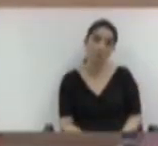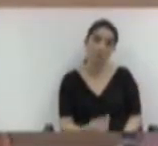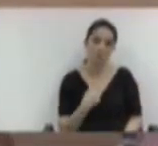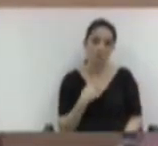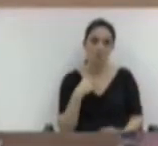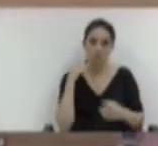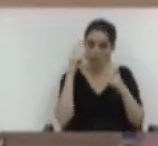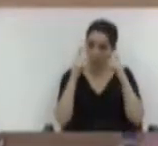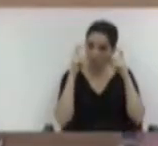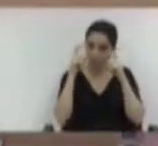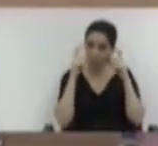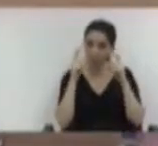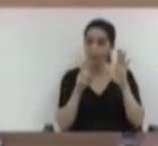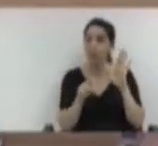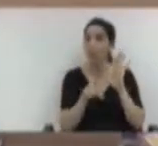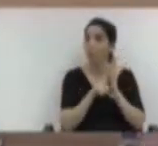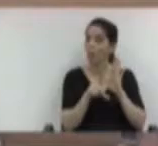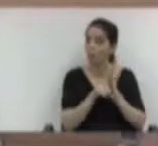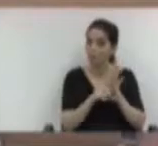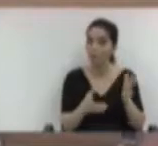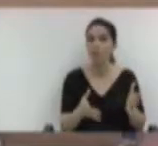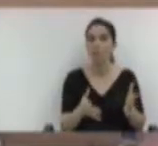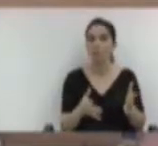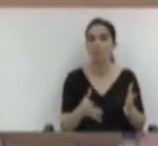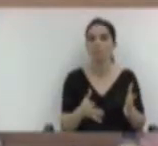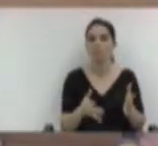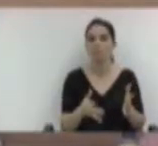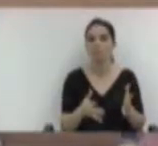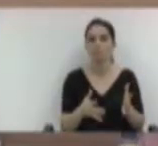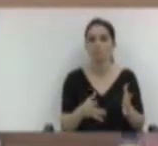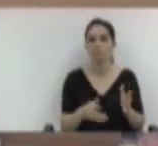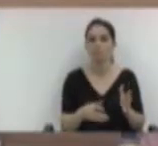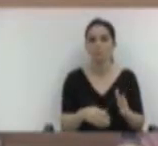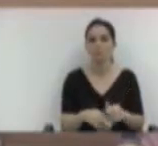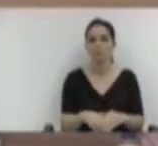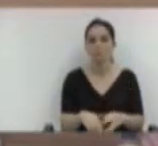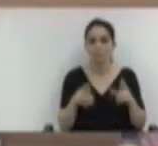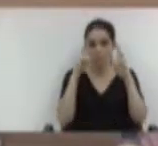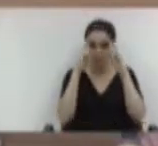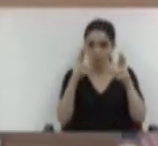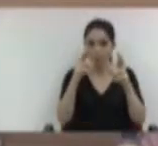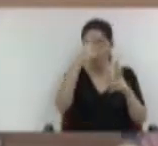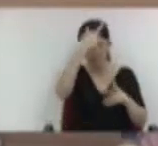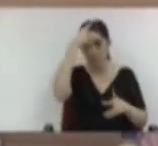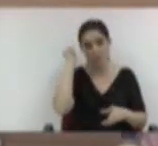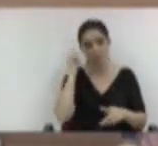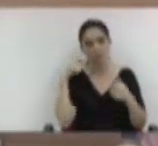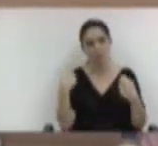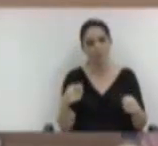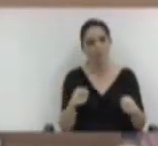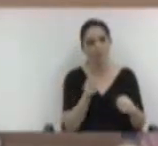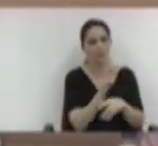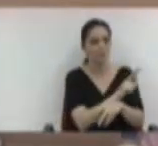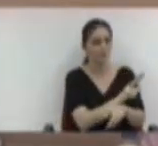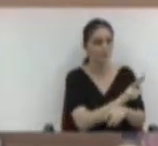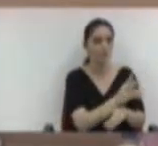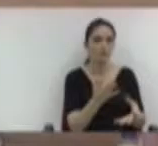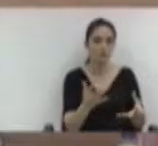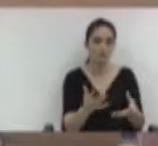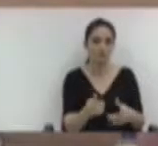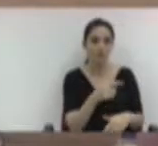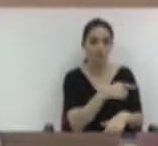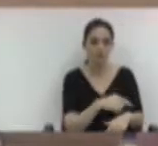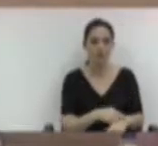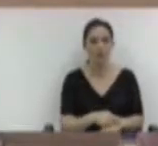pouco mais à legislação municipal, que é por parte da prefeitura, que deve ser fiscalizado. Está complicado,